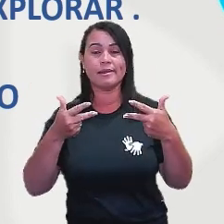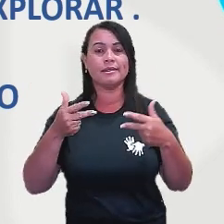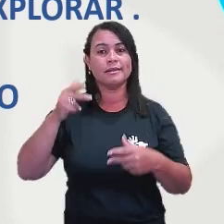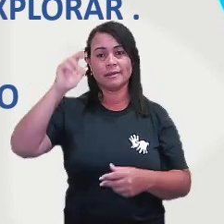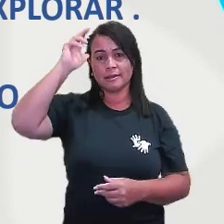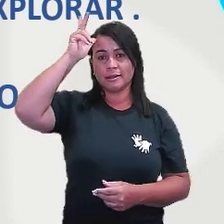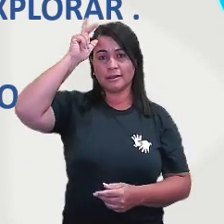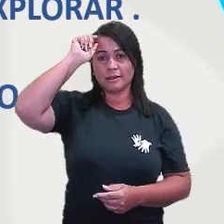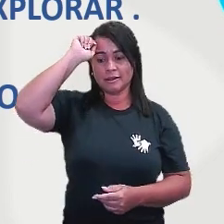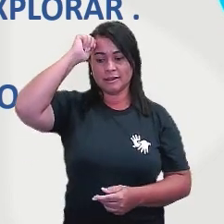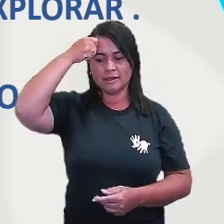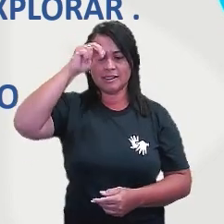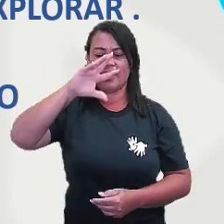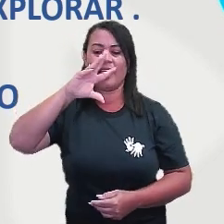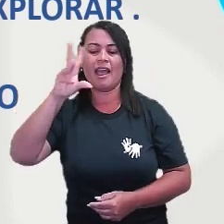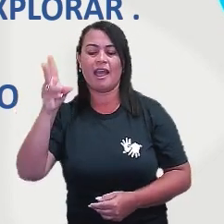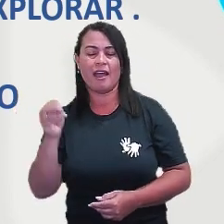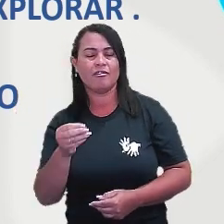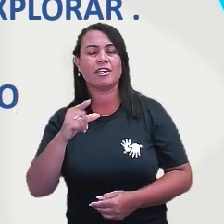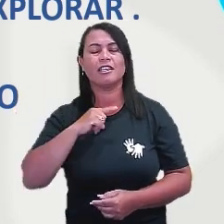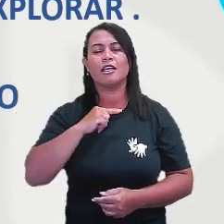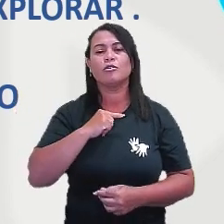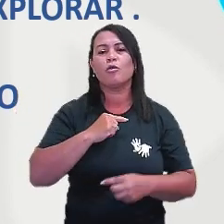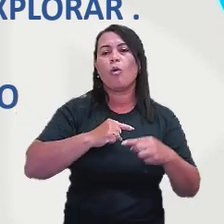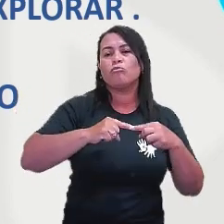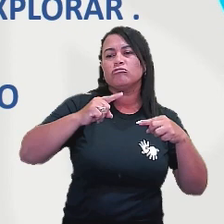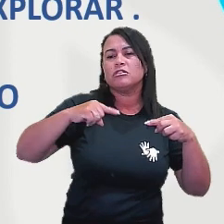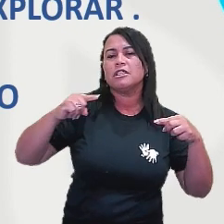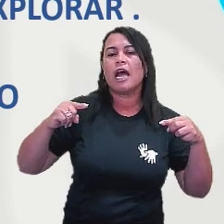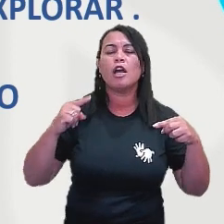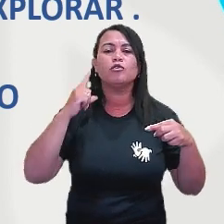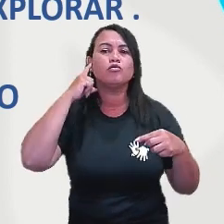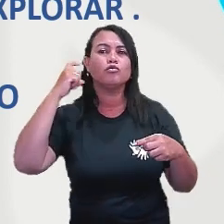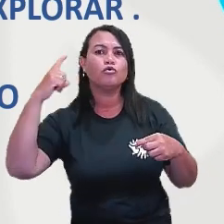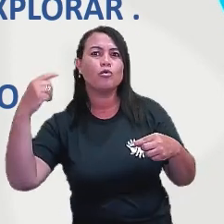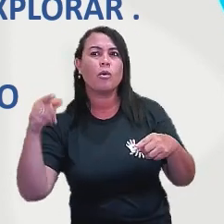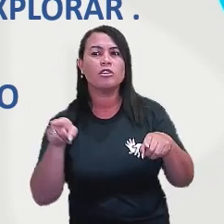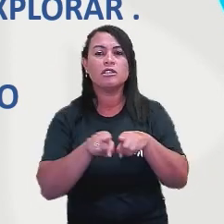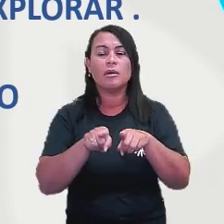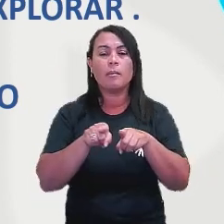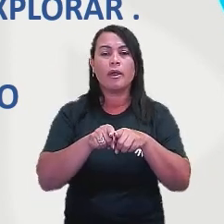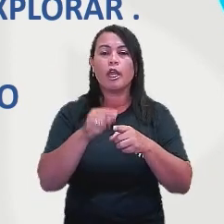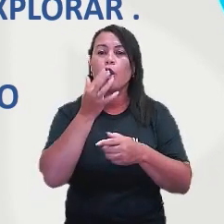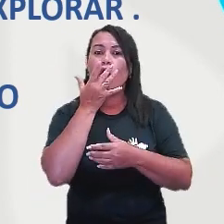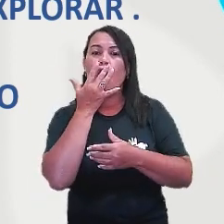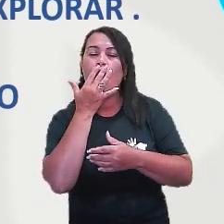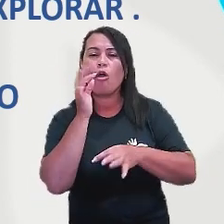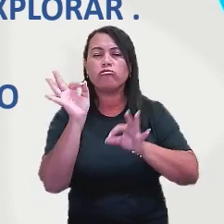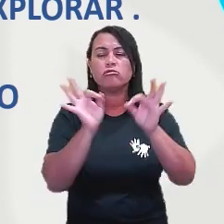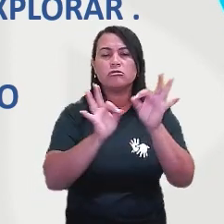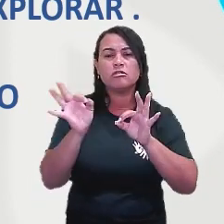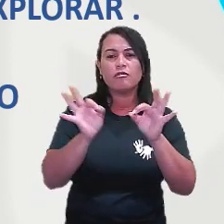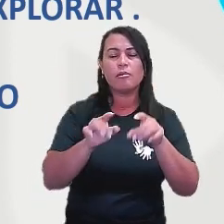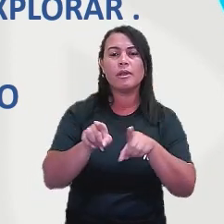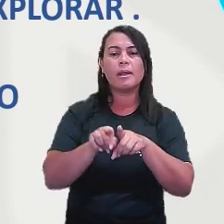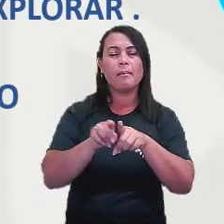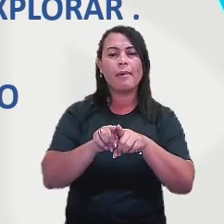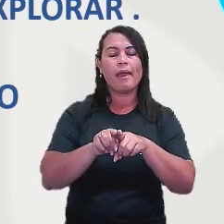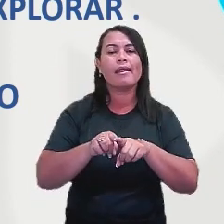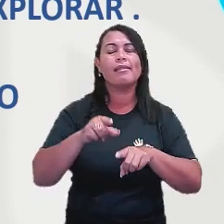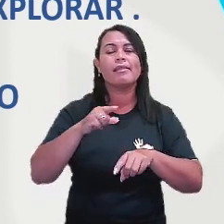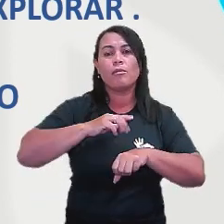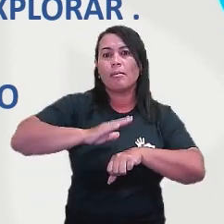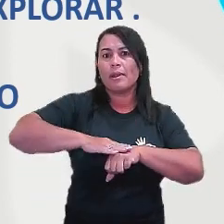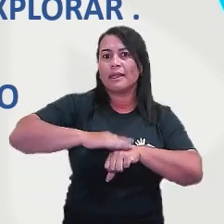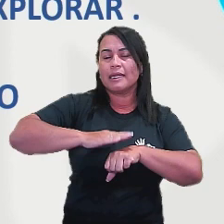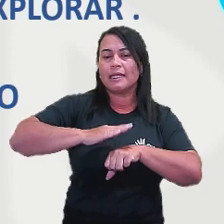de experiência, traços, sons, cores e formas. O principal objetivo de aprendizagem é desenvolver habilidades de